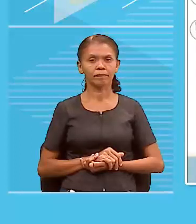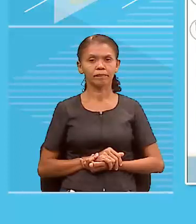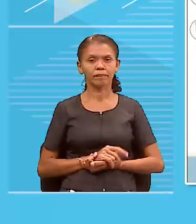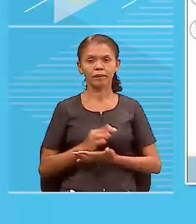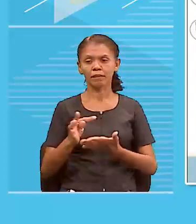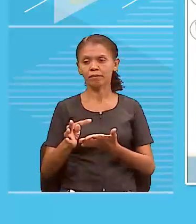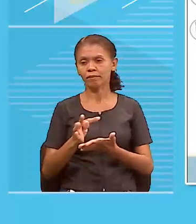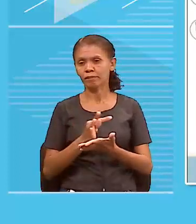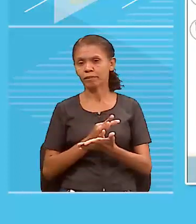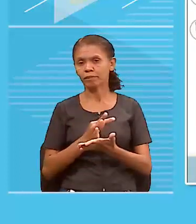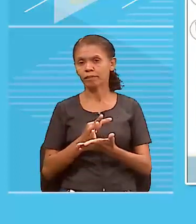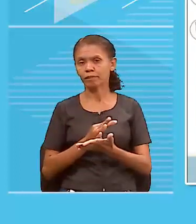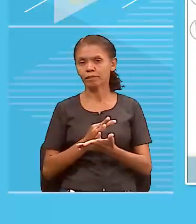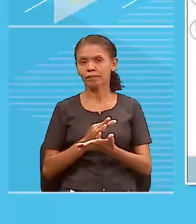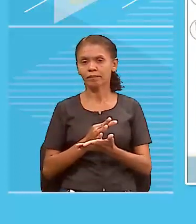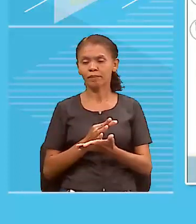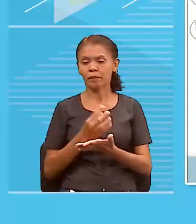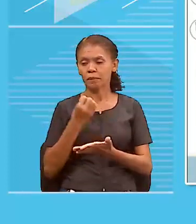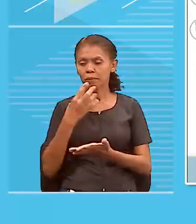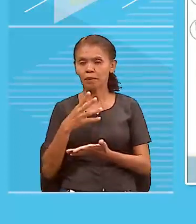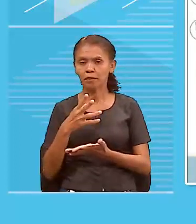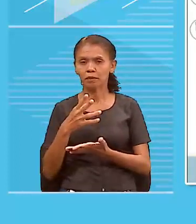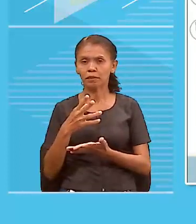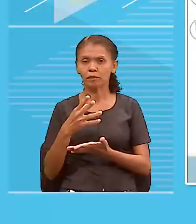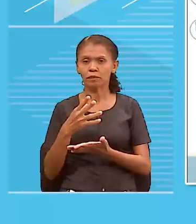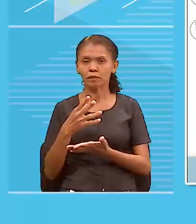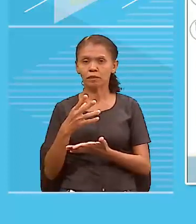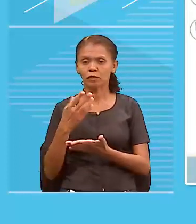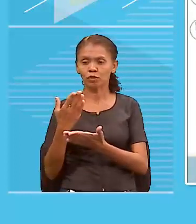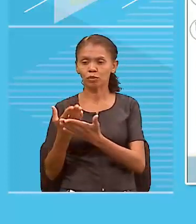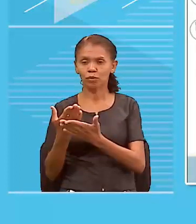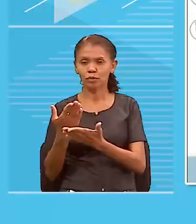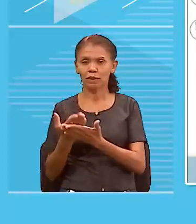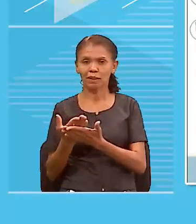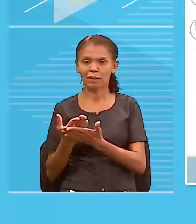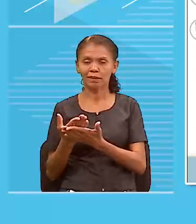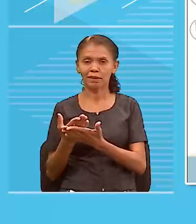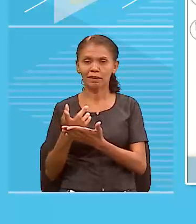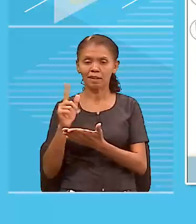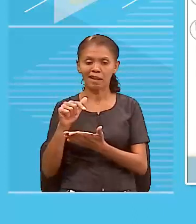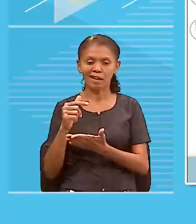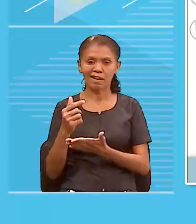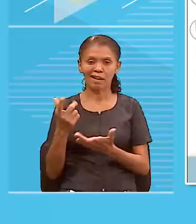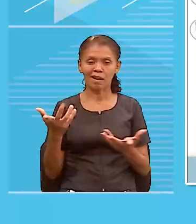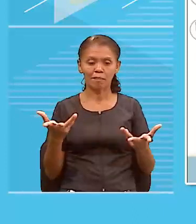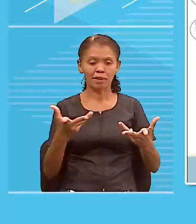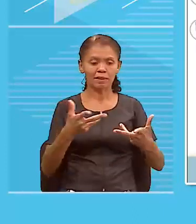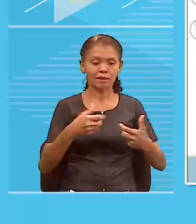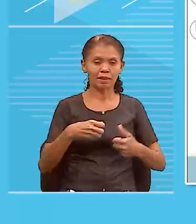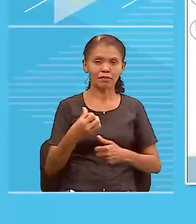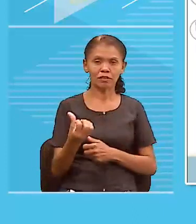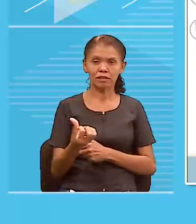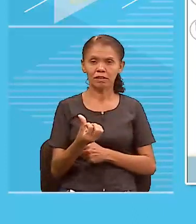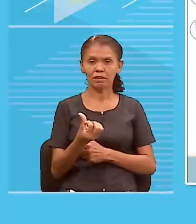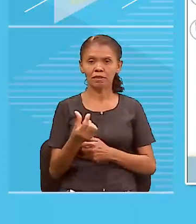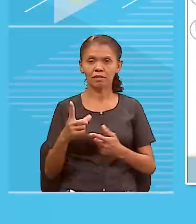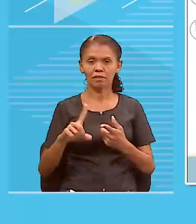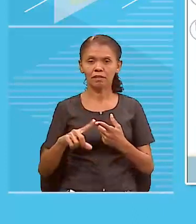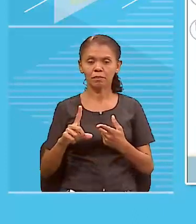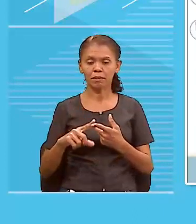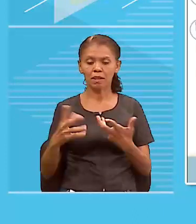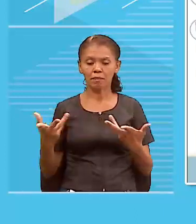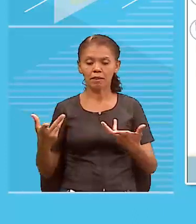textos muito legais serem trabalhados é habilidades seis e habilidades sete então nosso trabalho muito